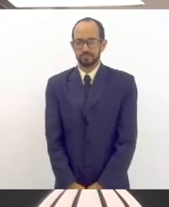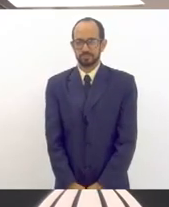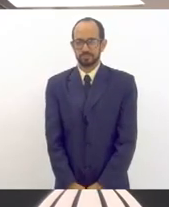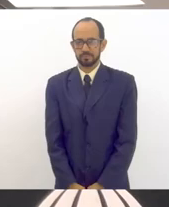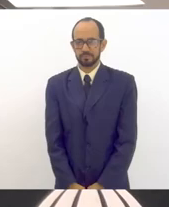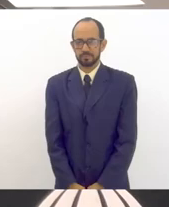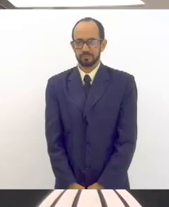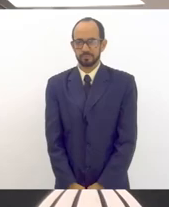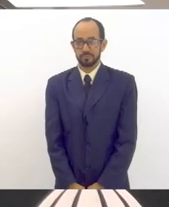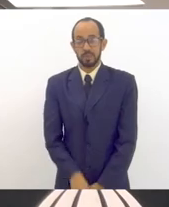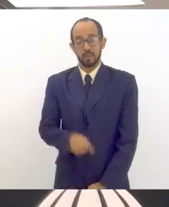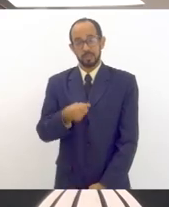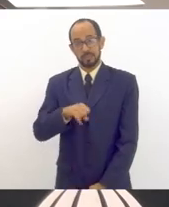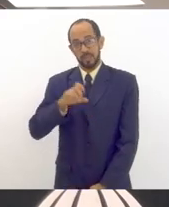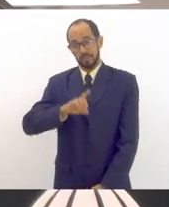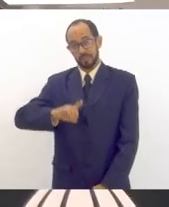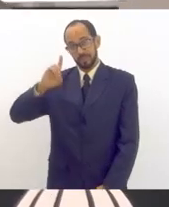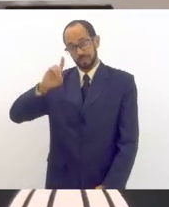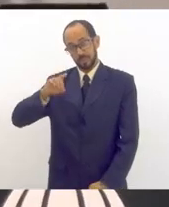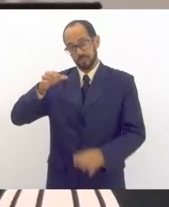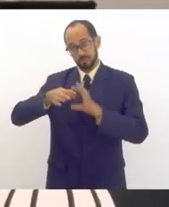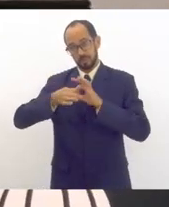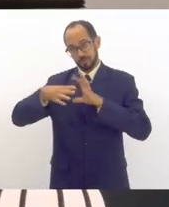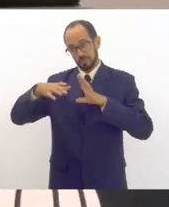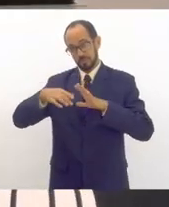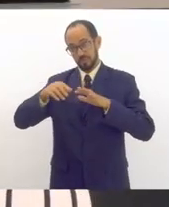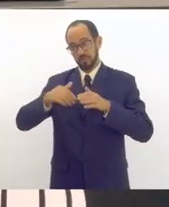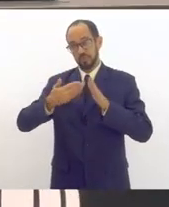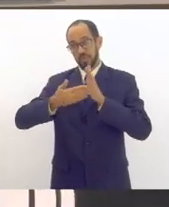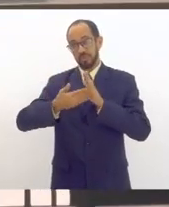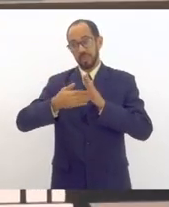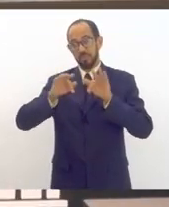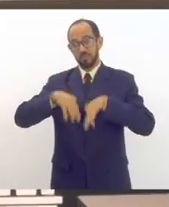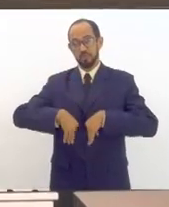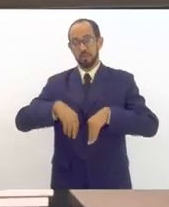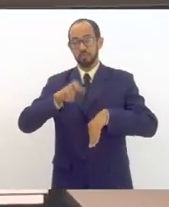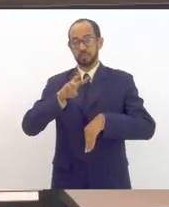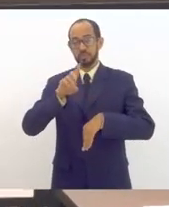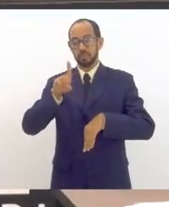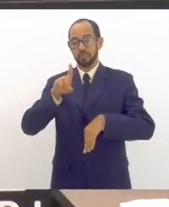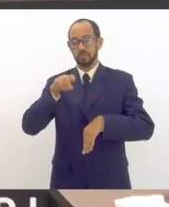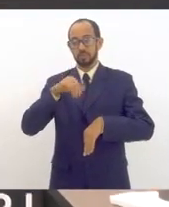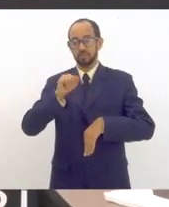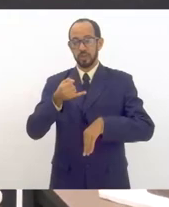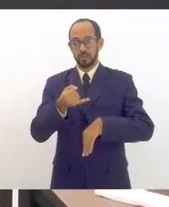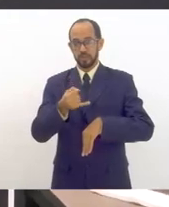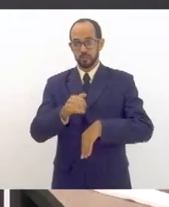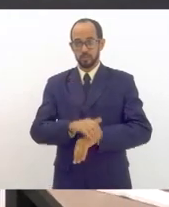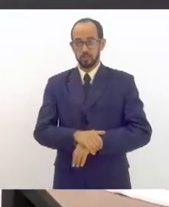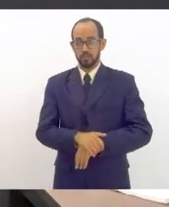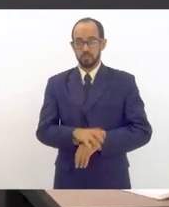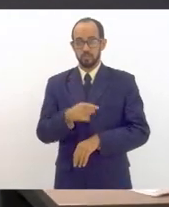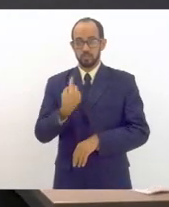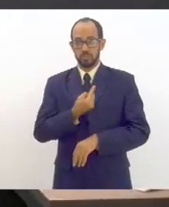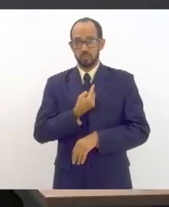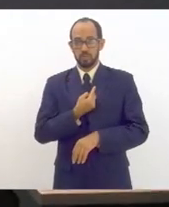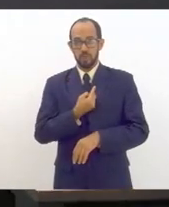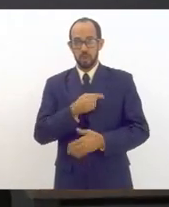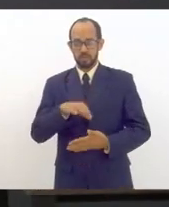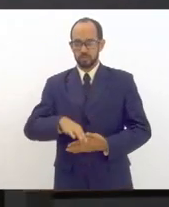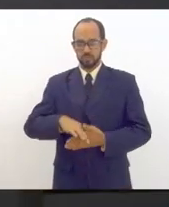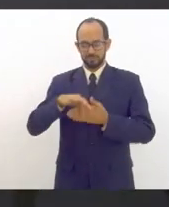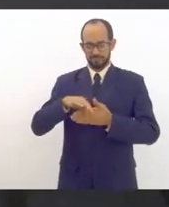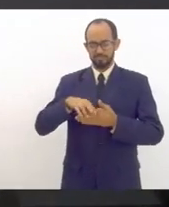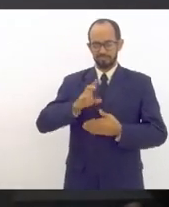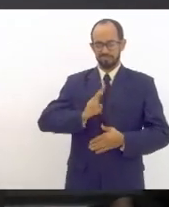Se papai do céu permitir, vou até a final. Até 31 de janeiro, o nosso baluarte preside.